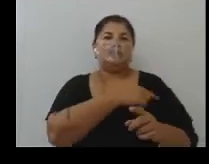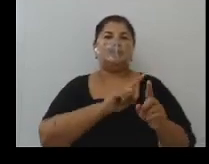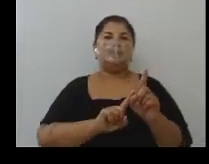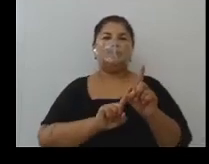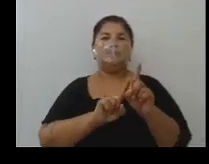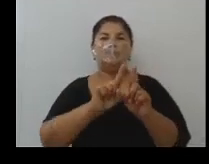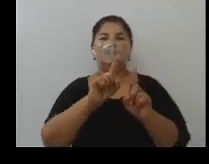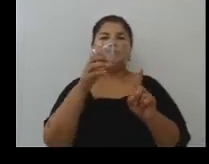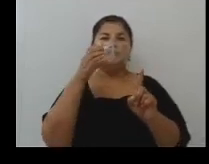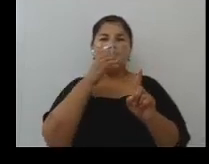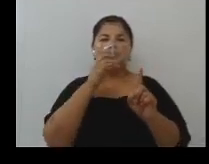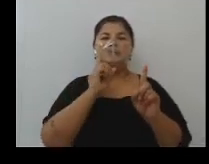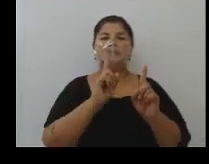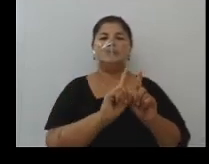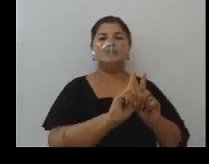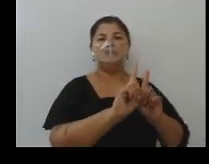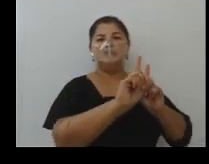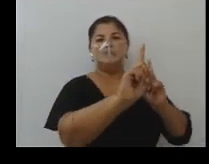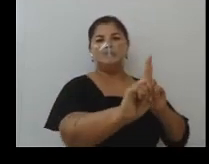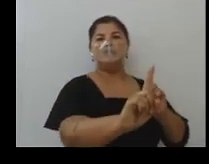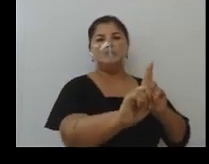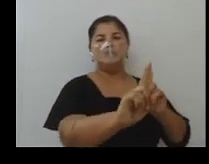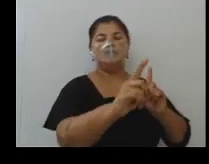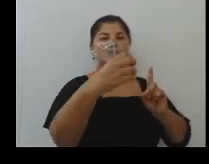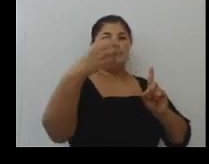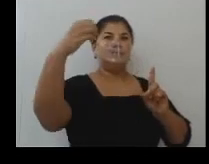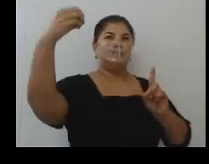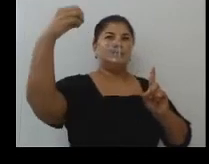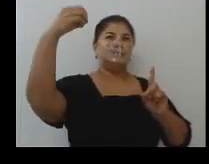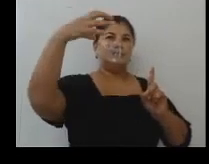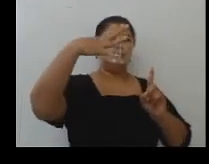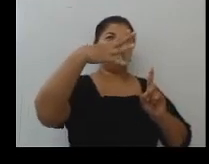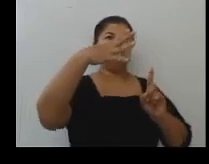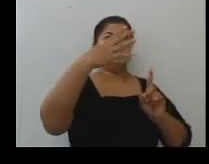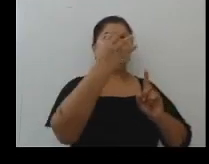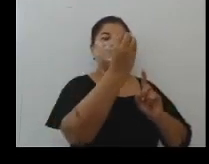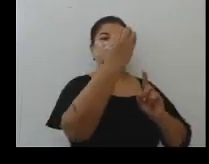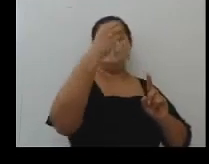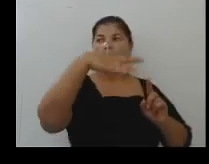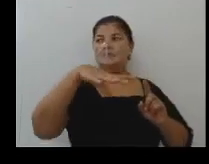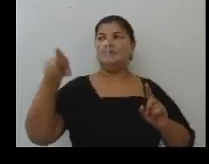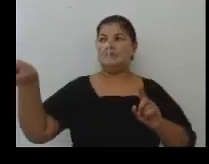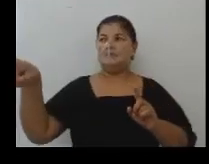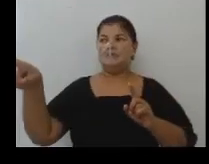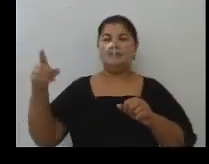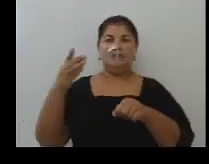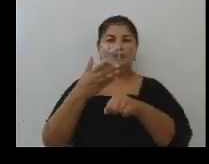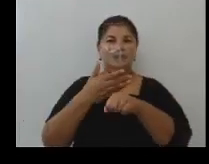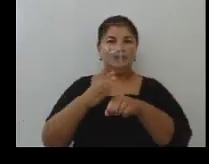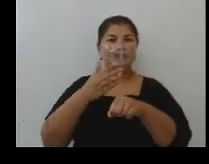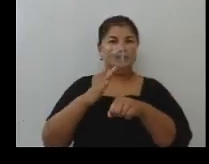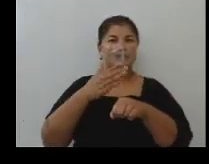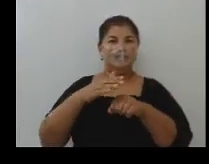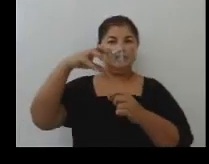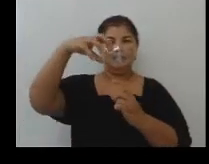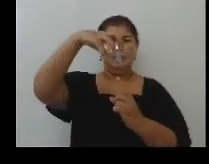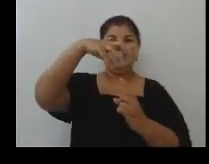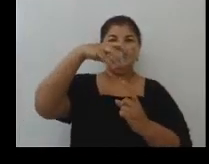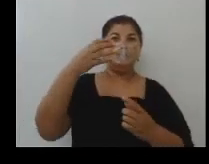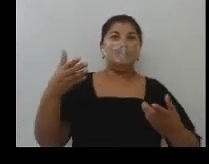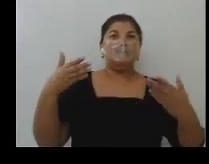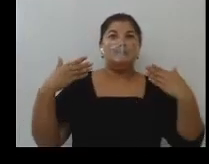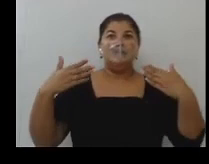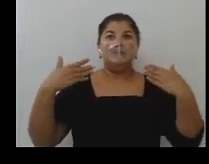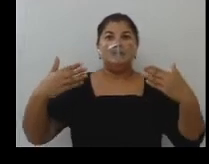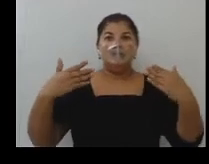da distância entre as garrafas foi mantida acesa durante alguns minutos uma lâmpada incandescente. Essa incandescente que eu usei, essa de calor,